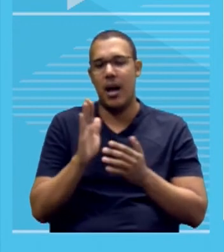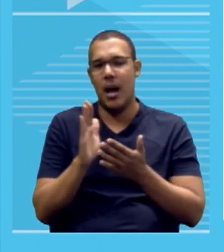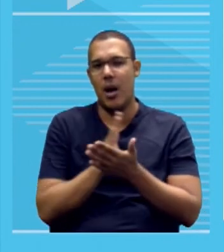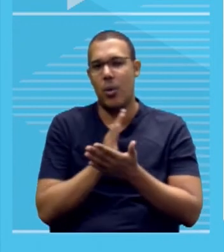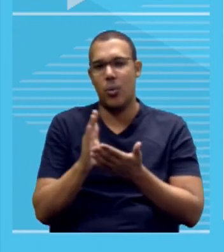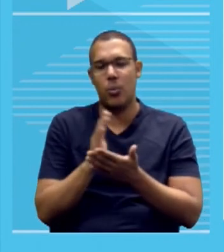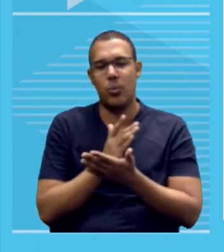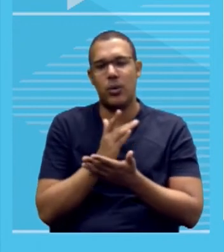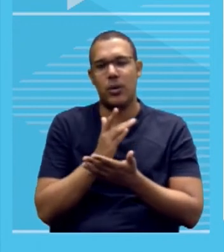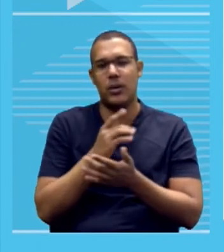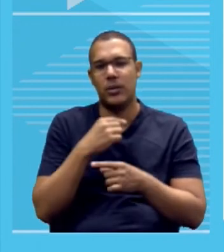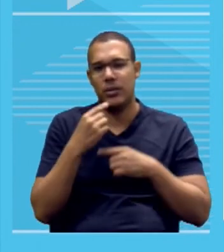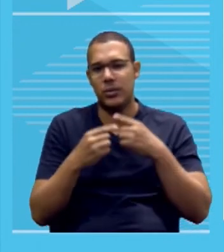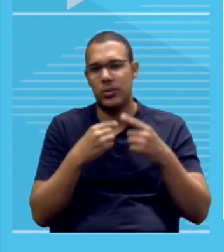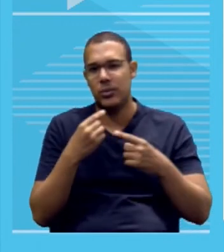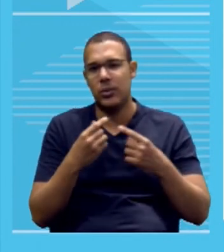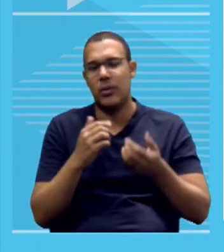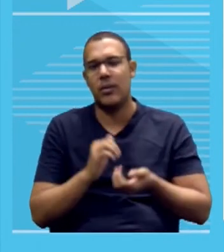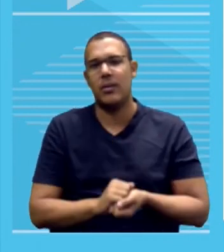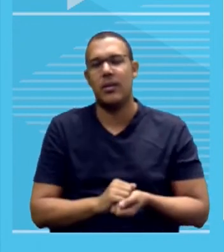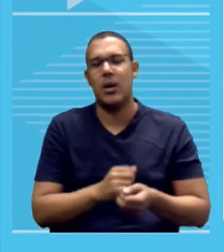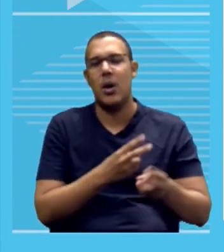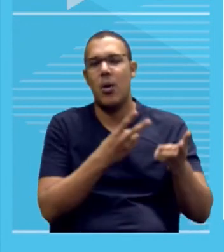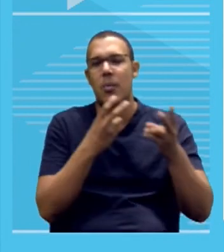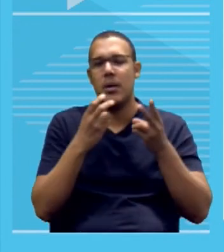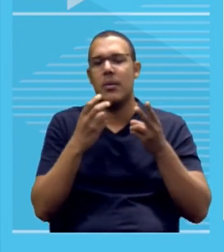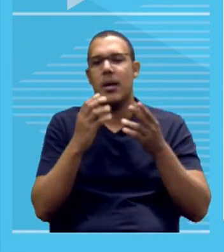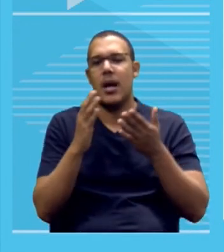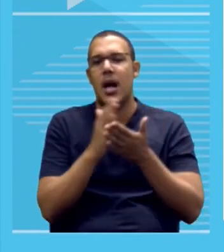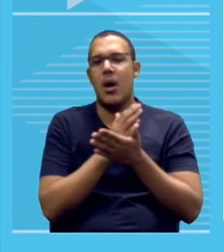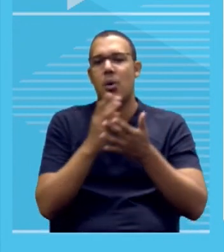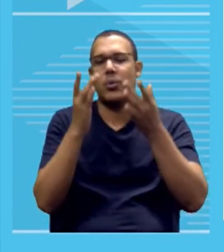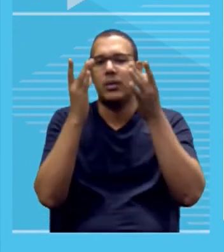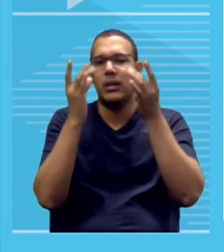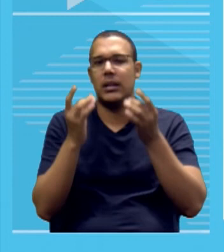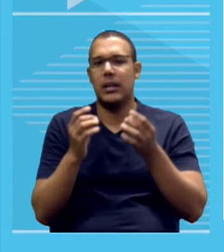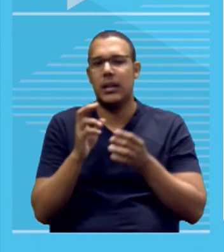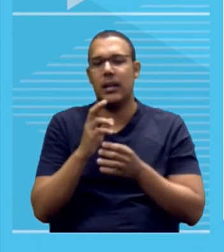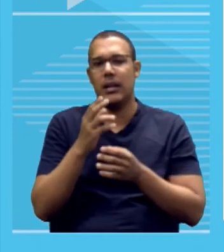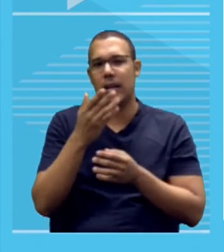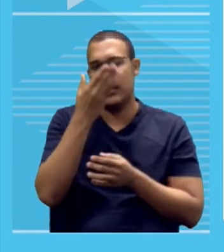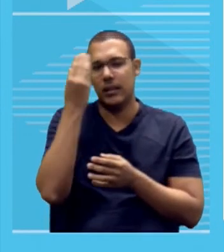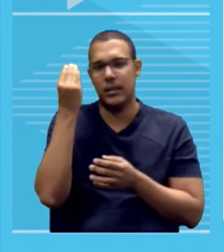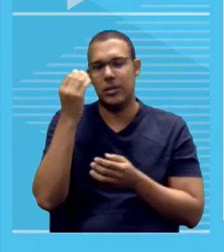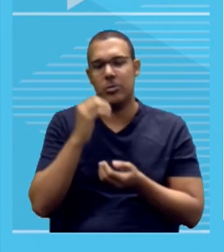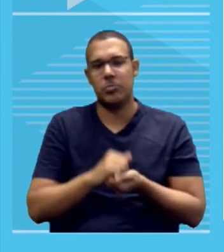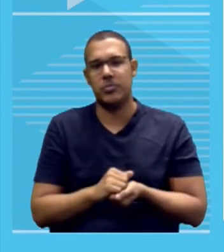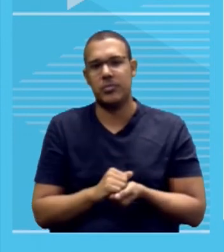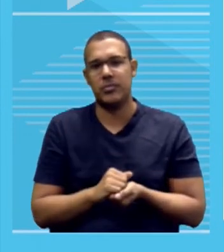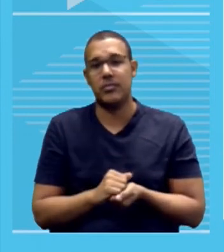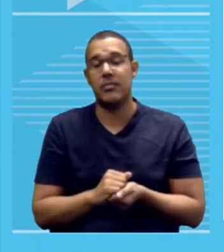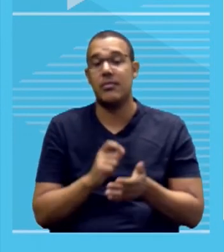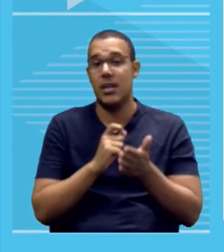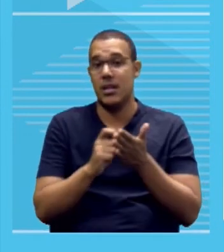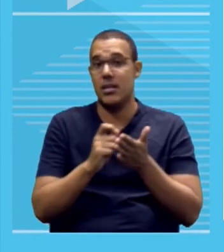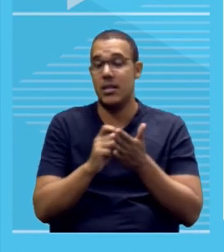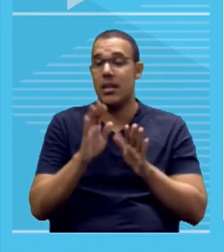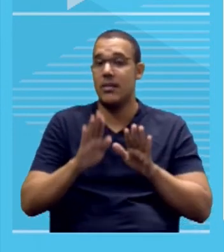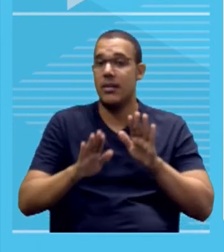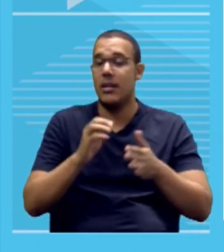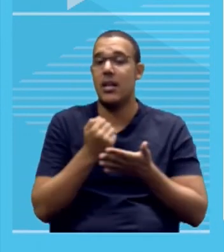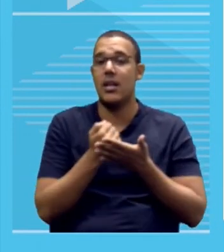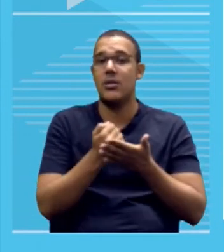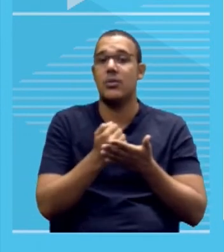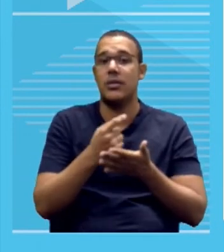para perceber algum detalhe que tenha sido esquecido e a escrita às vezes serve para isso né gente